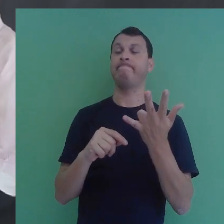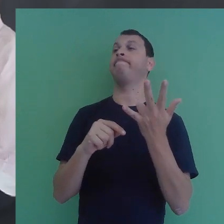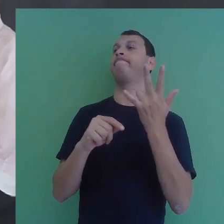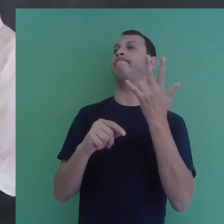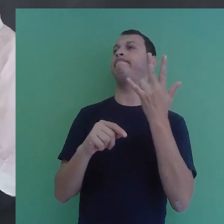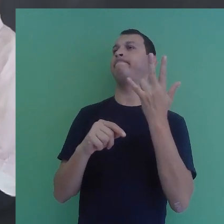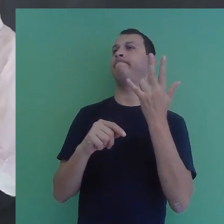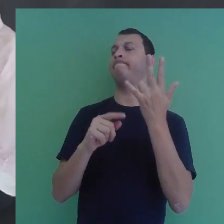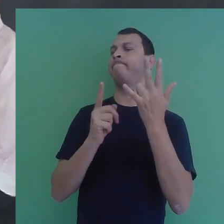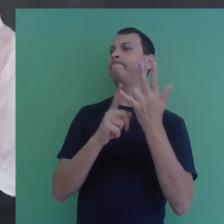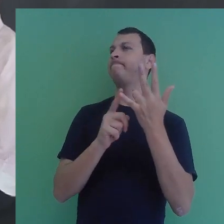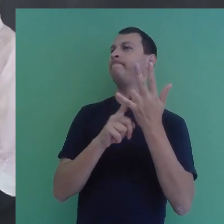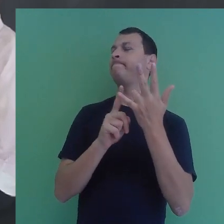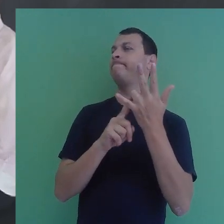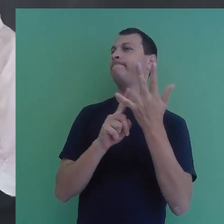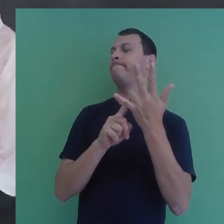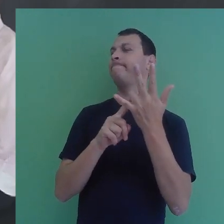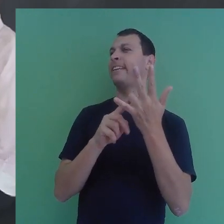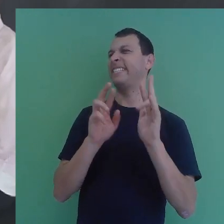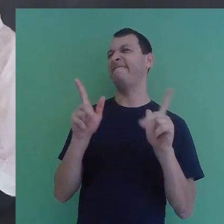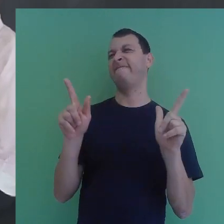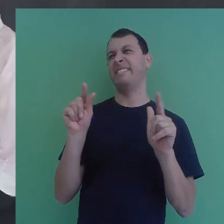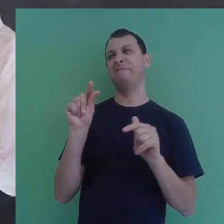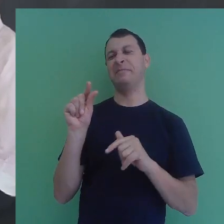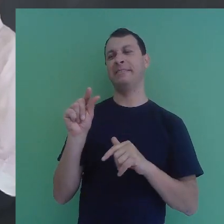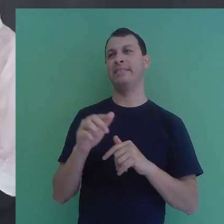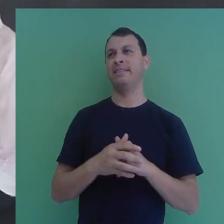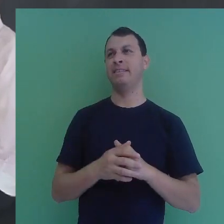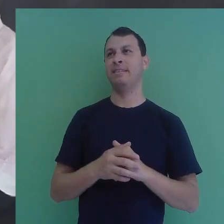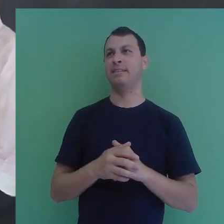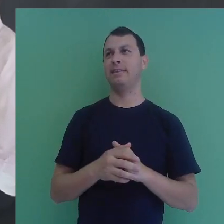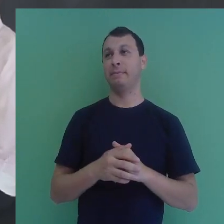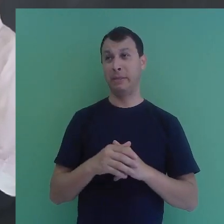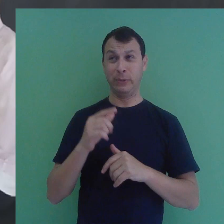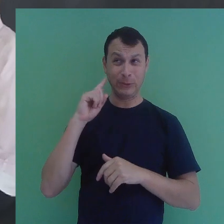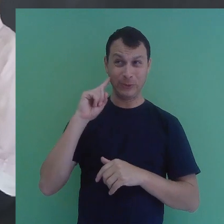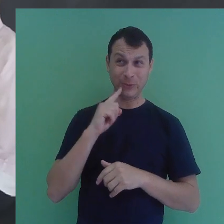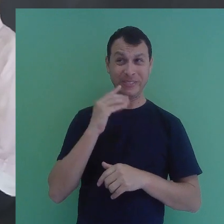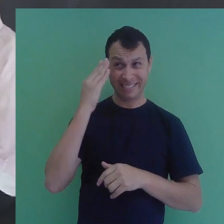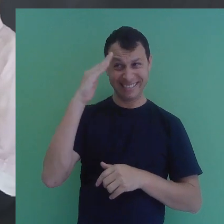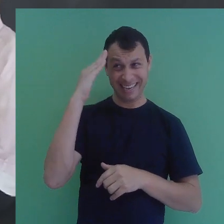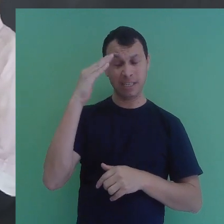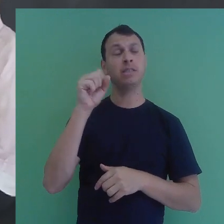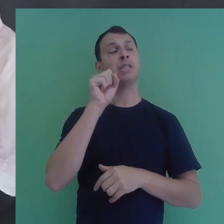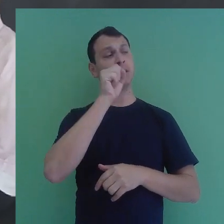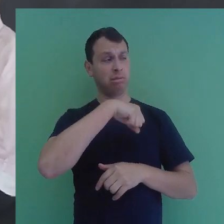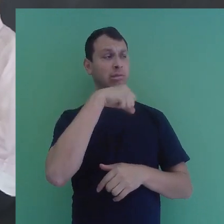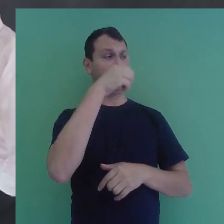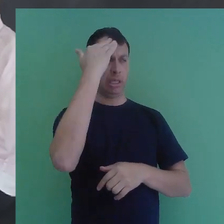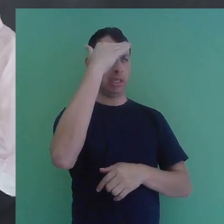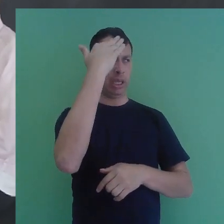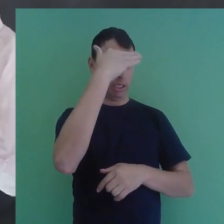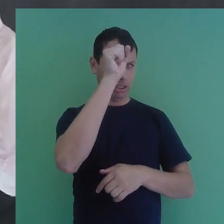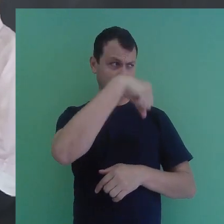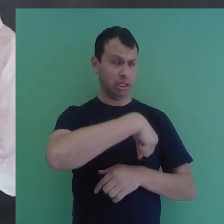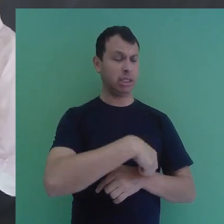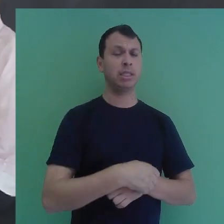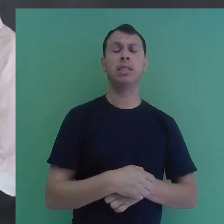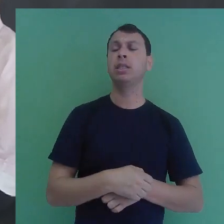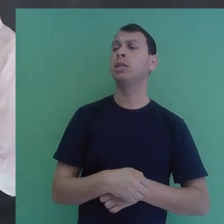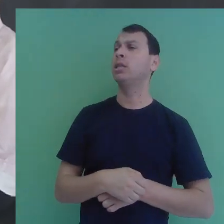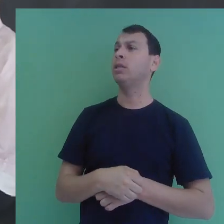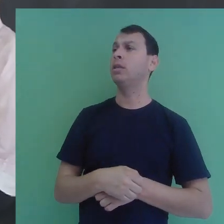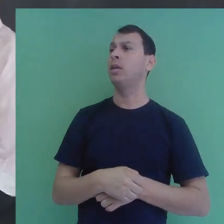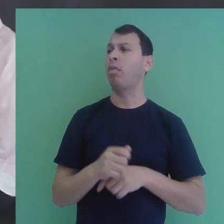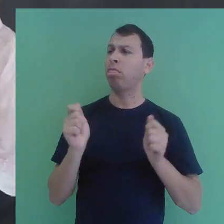com outro dedo, mas fica diferente. Mas os surdos ainda entendem? Entendem, mesmo assim entendem. Nossa, é interessante, né? Que dá